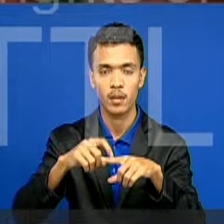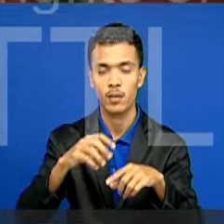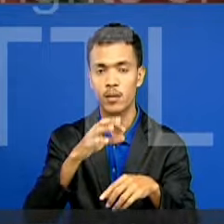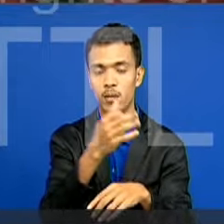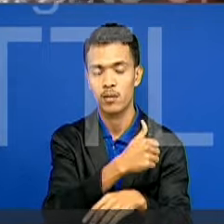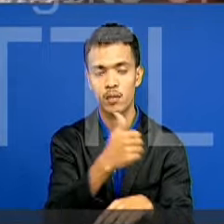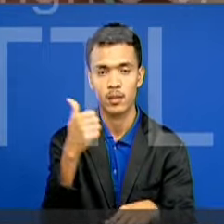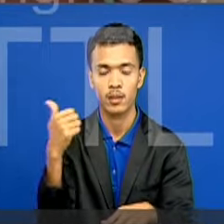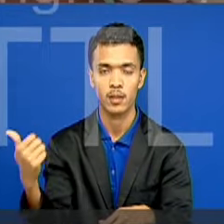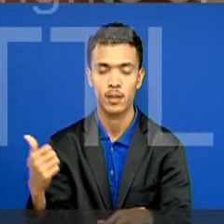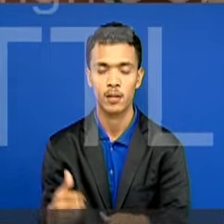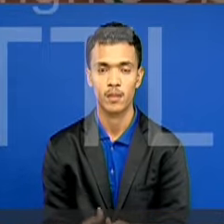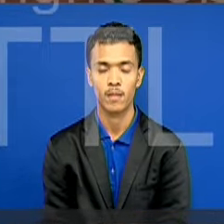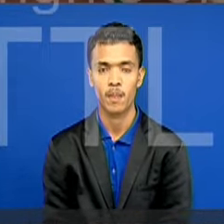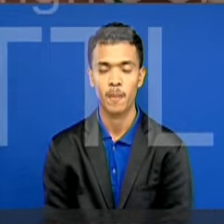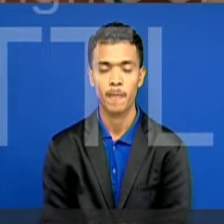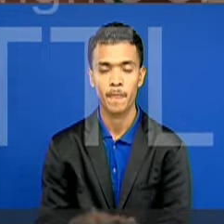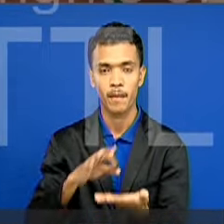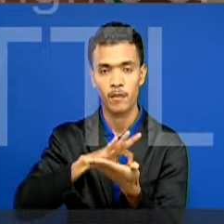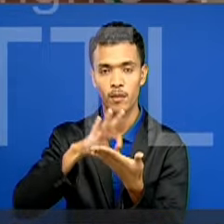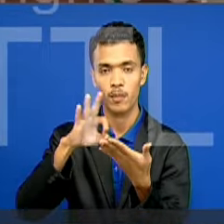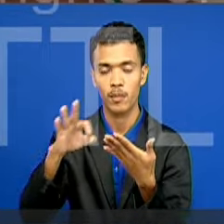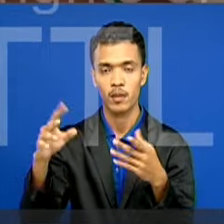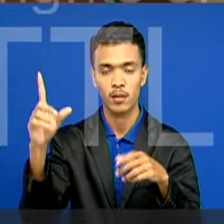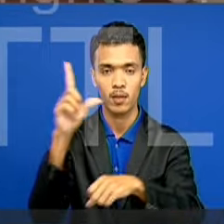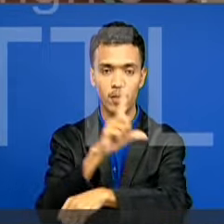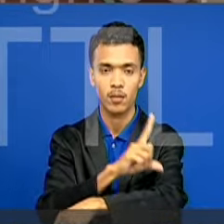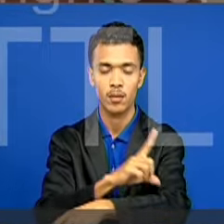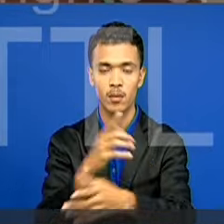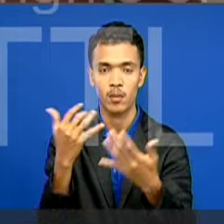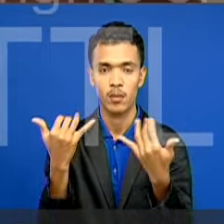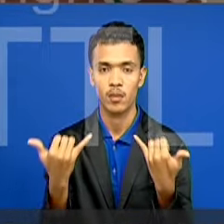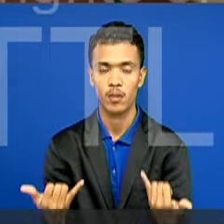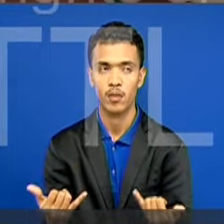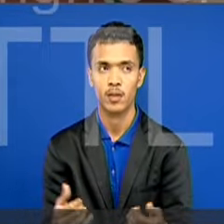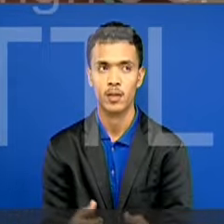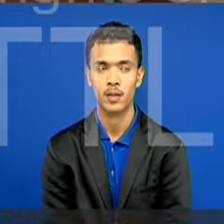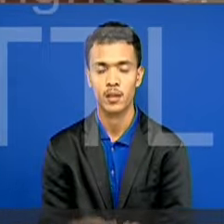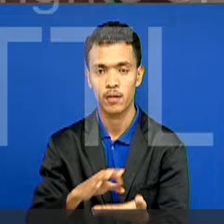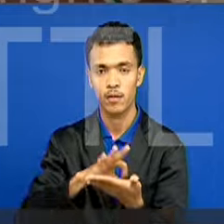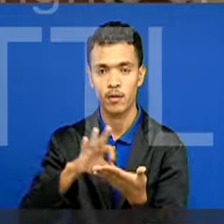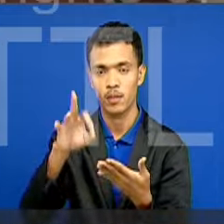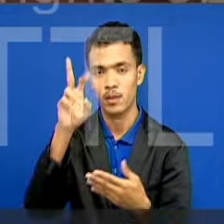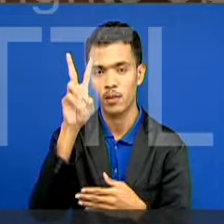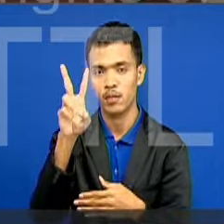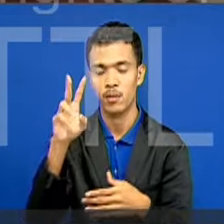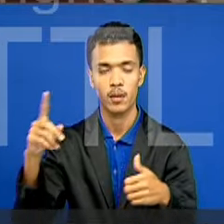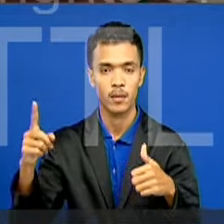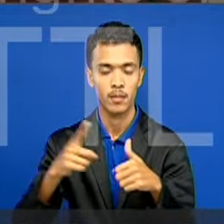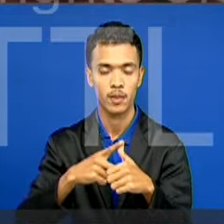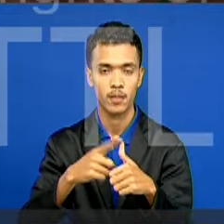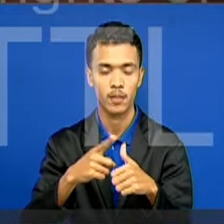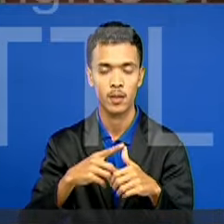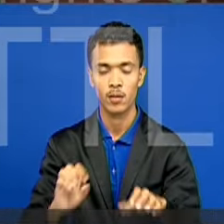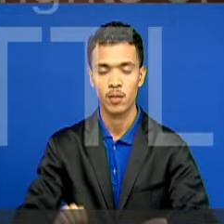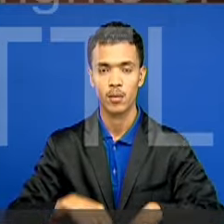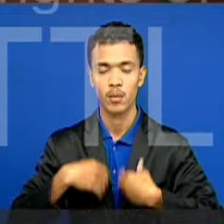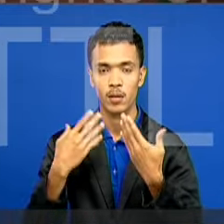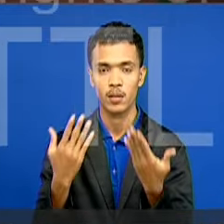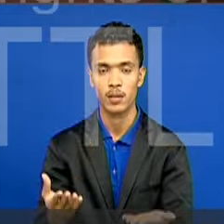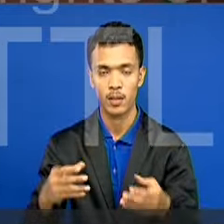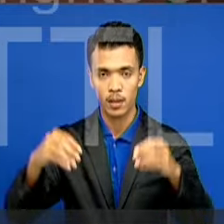Seluktan. Formação do Ronda hoje, Bahia, formação rua, e primeiro, o Insa está a